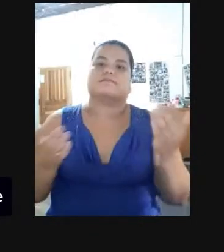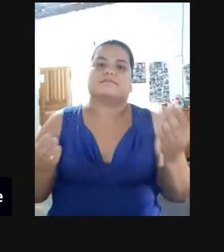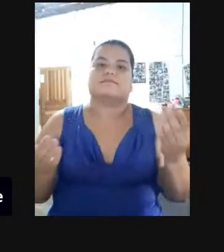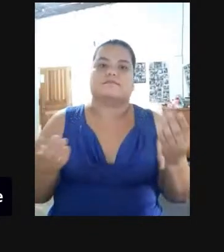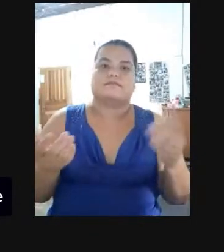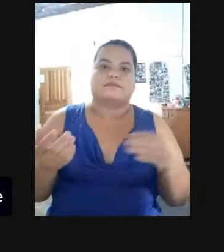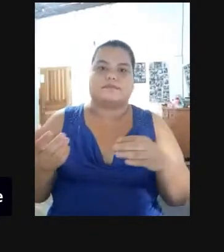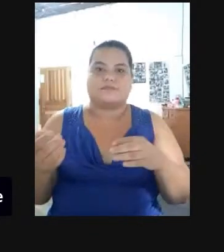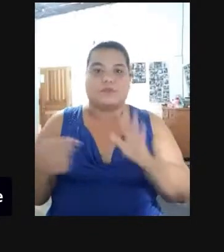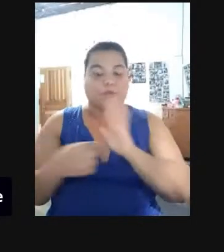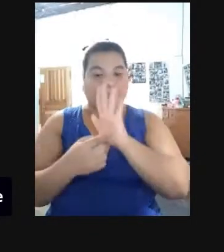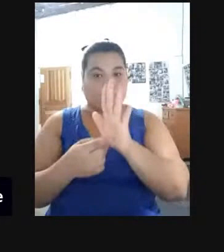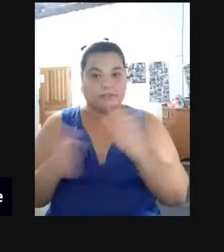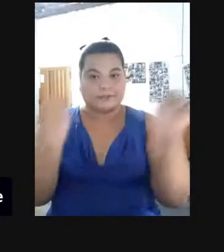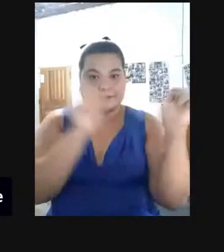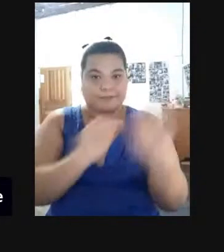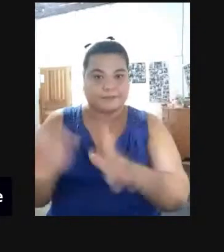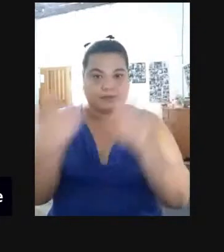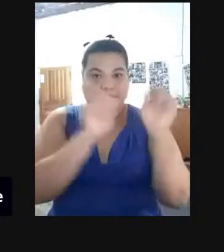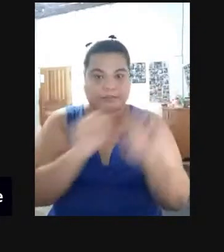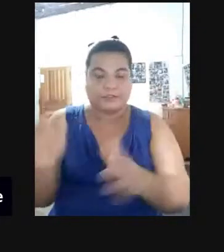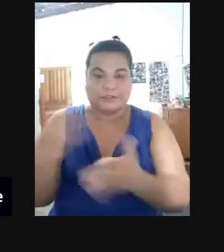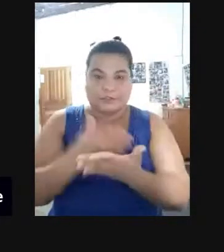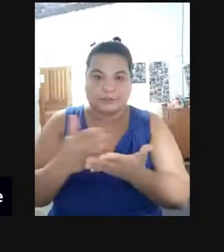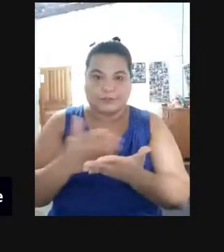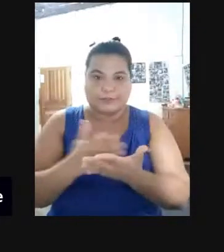slides com vocês para a gente começar a apresentação.